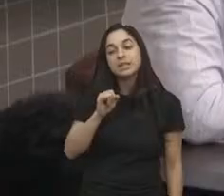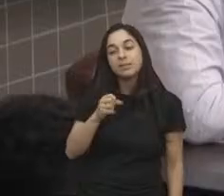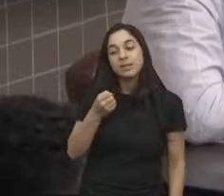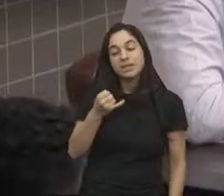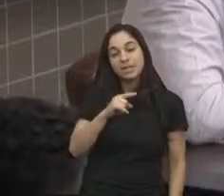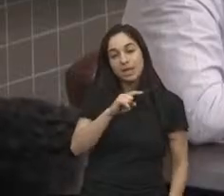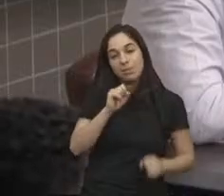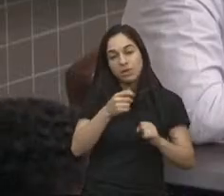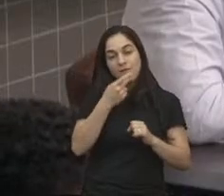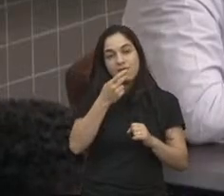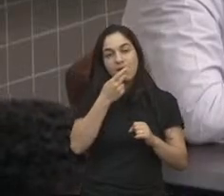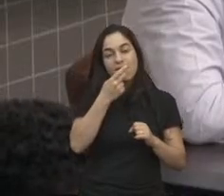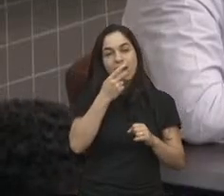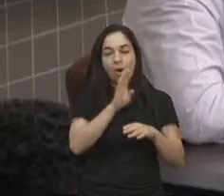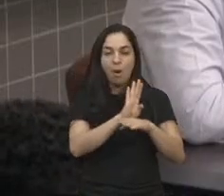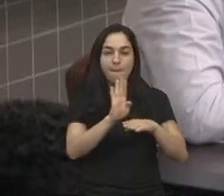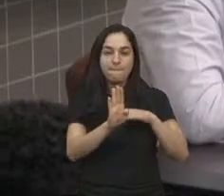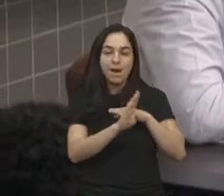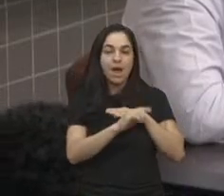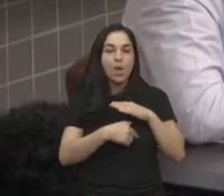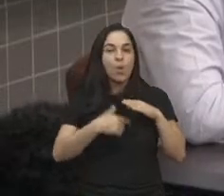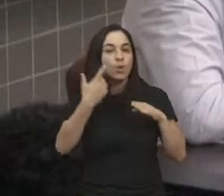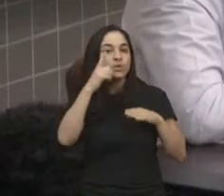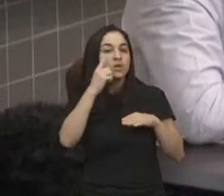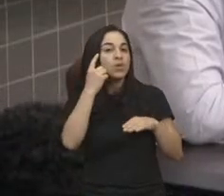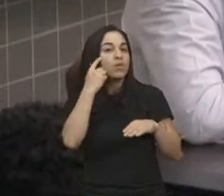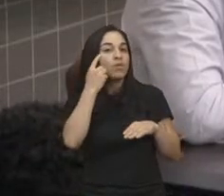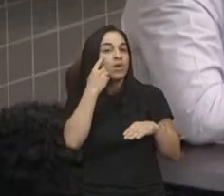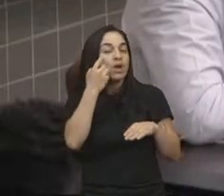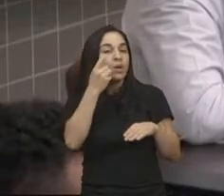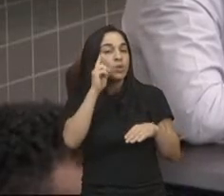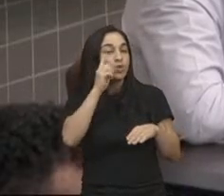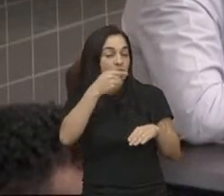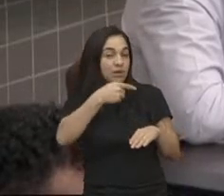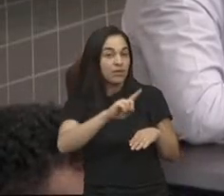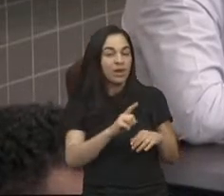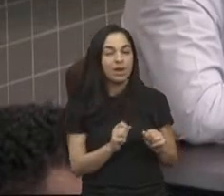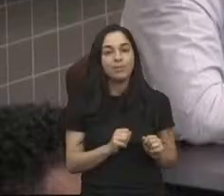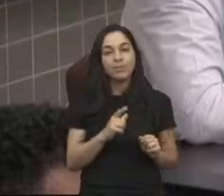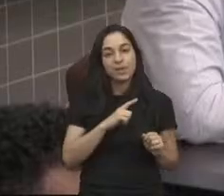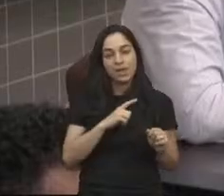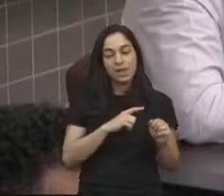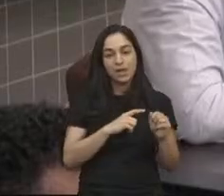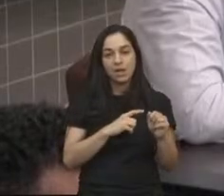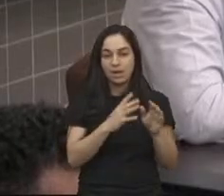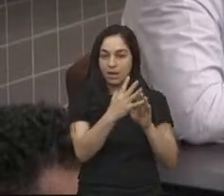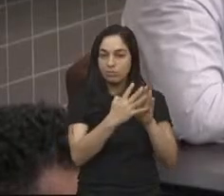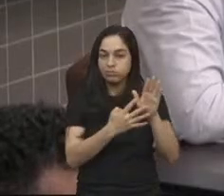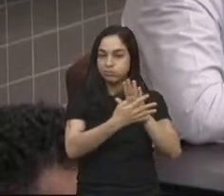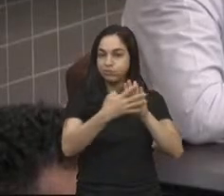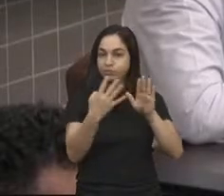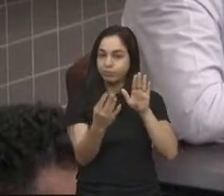o bairro dele, eu consigo ver qual o dia da semana que a gente passa lá. Que eu tenho aqui mapeado isso.